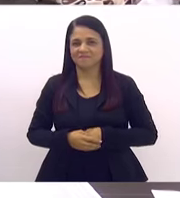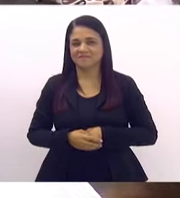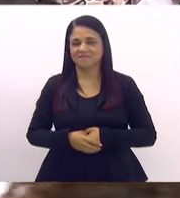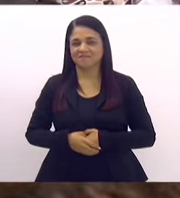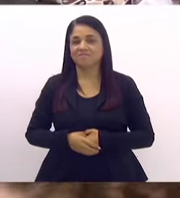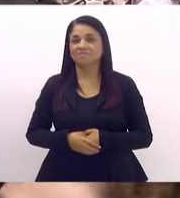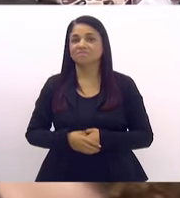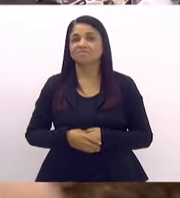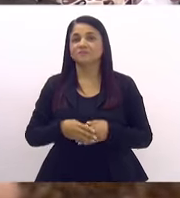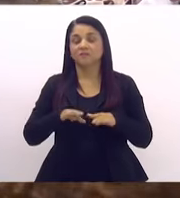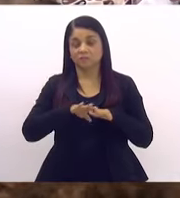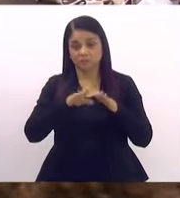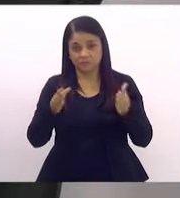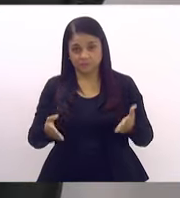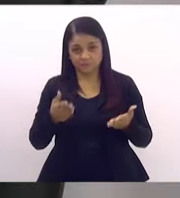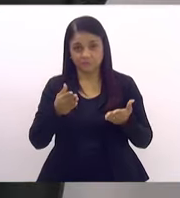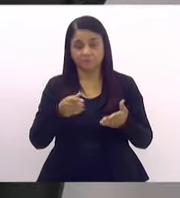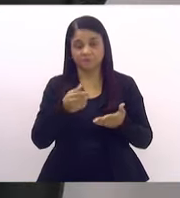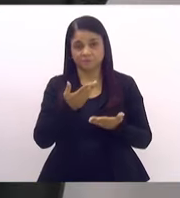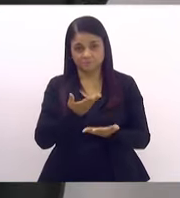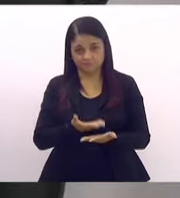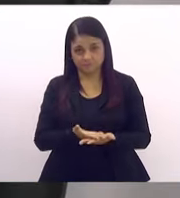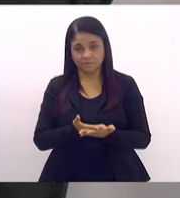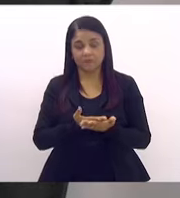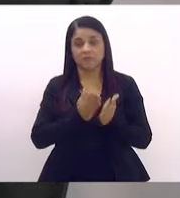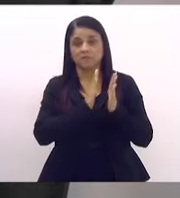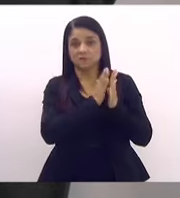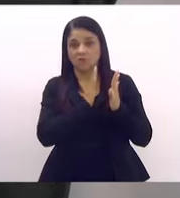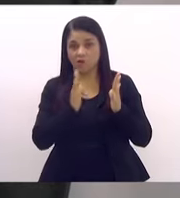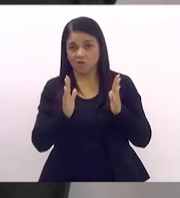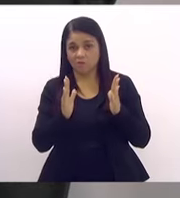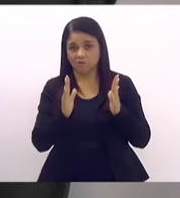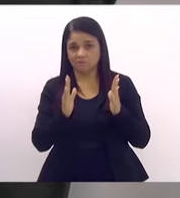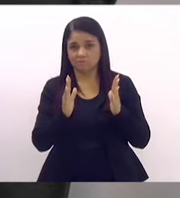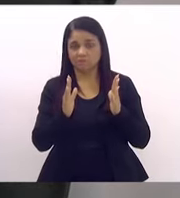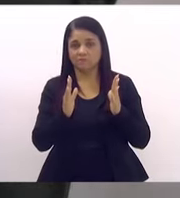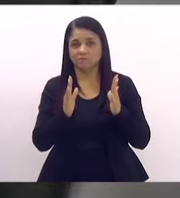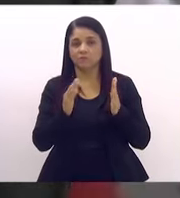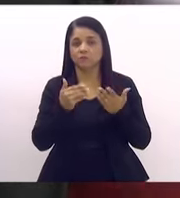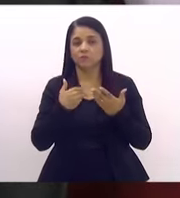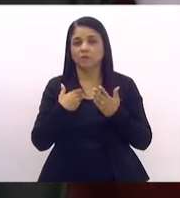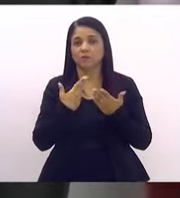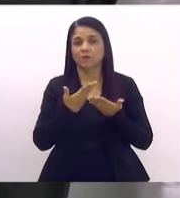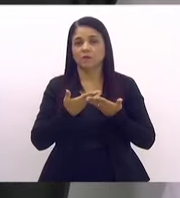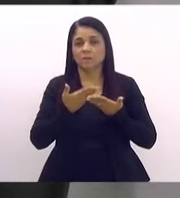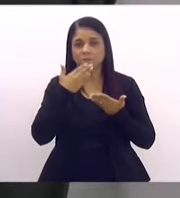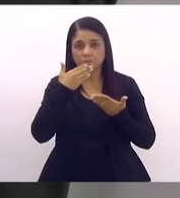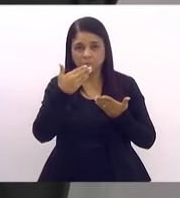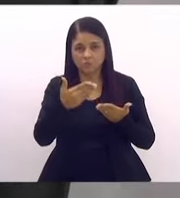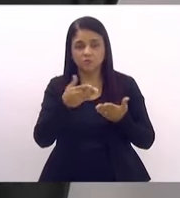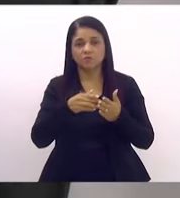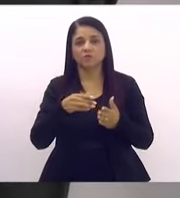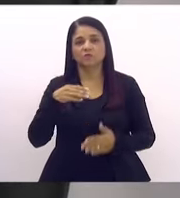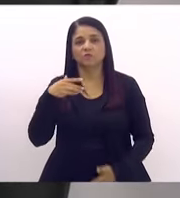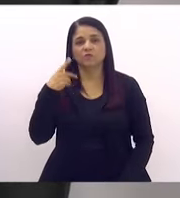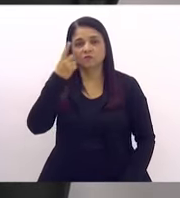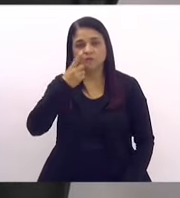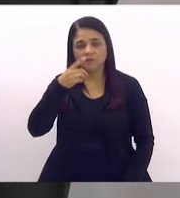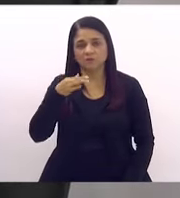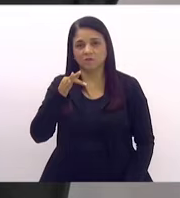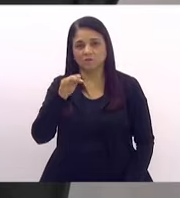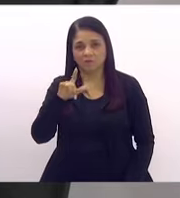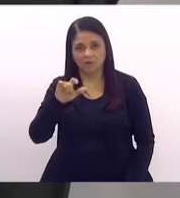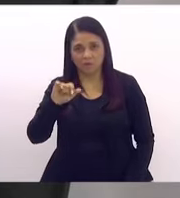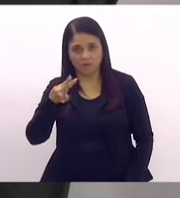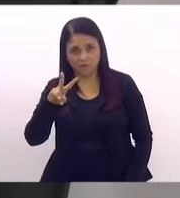elogio. Bem, há sobre a mesa uma questão de ordem. Na verdade, um requerimento. Deputado Serafini, seja bem-vindo.